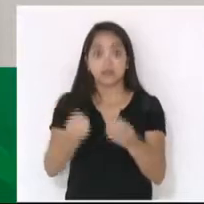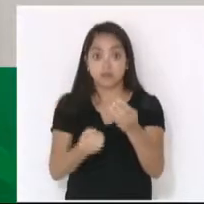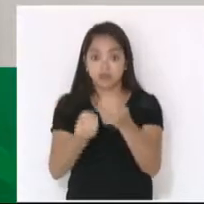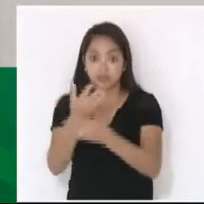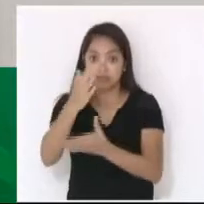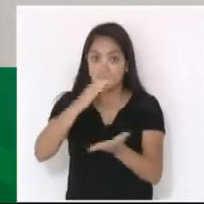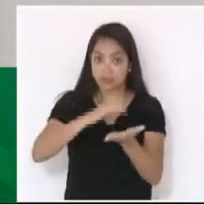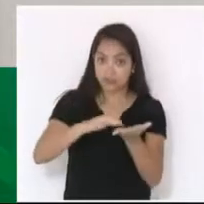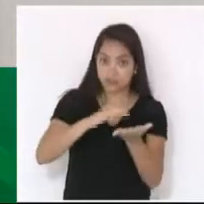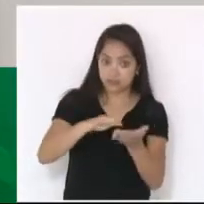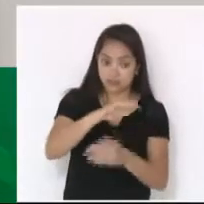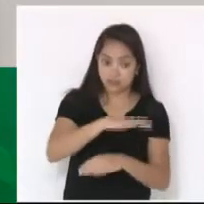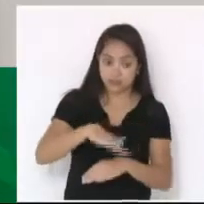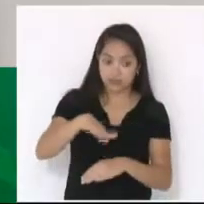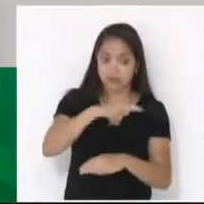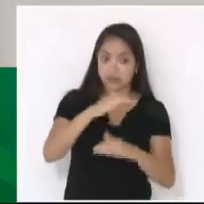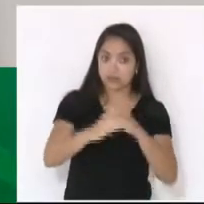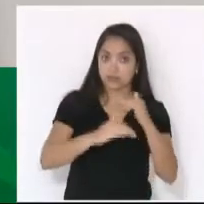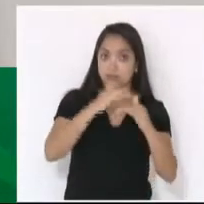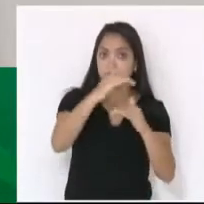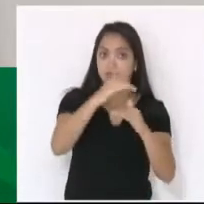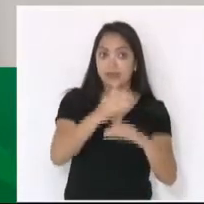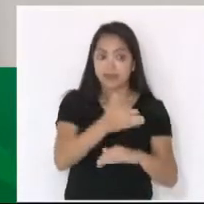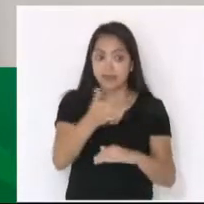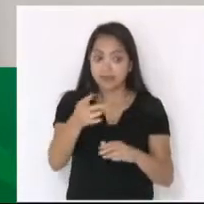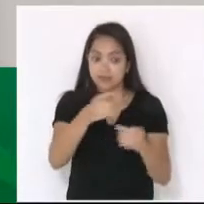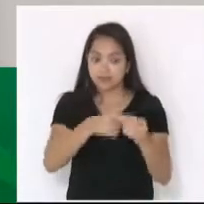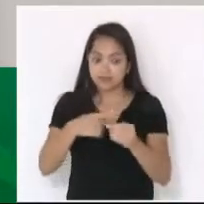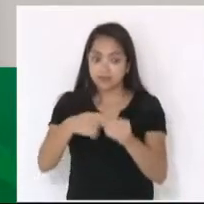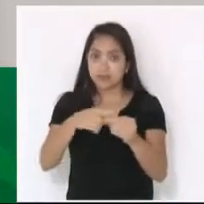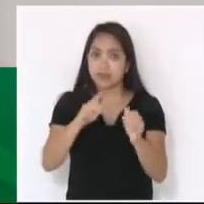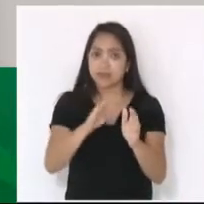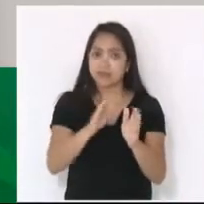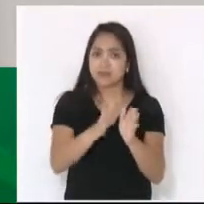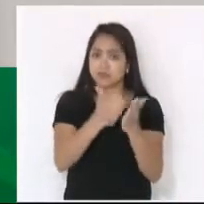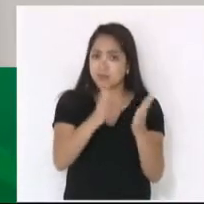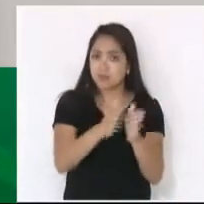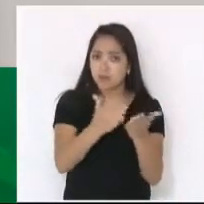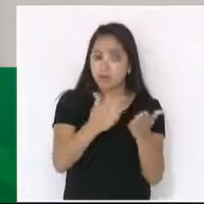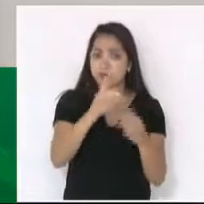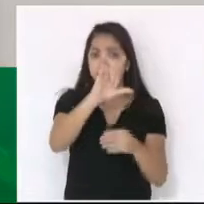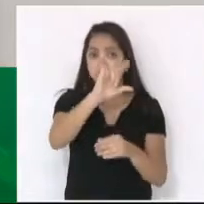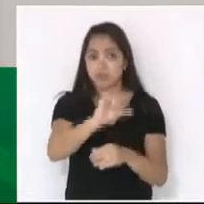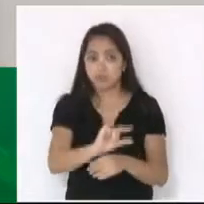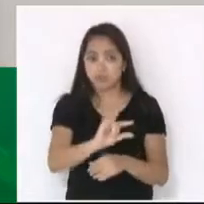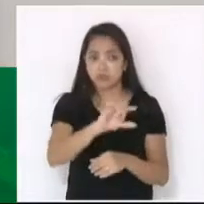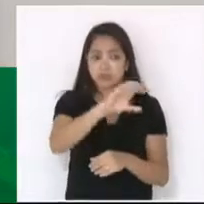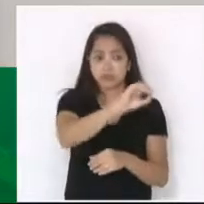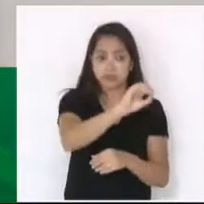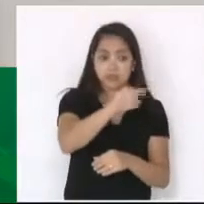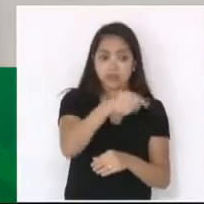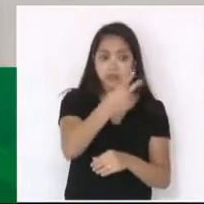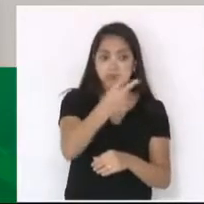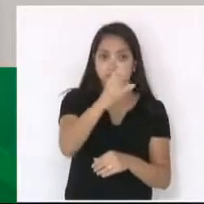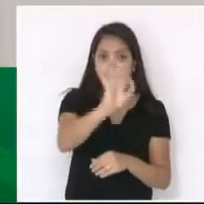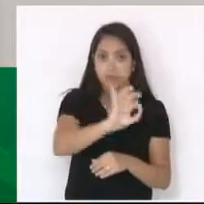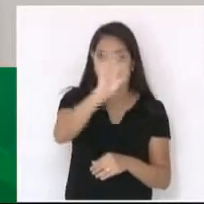secretarias esses municípios mais pobres eles baixaram de 0,2 para